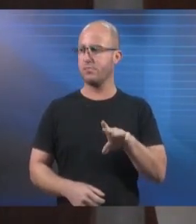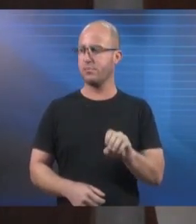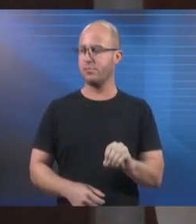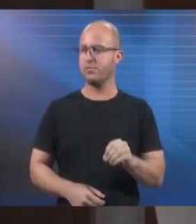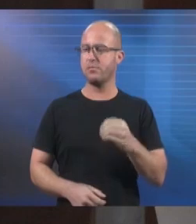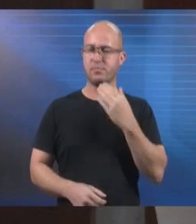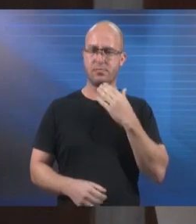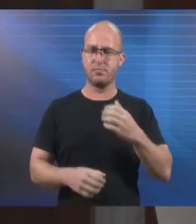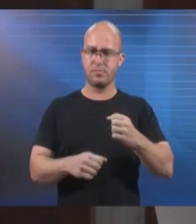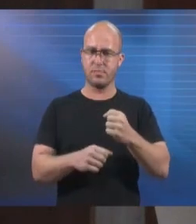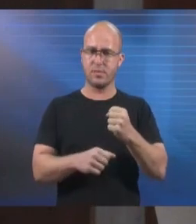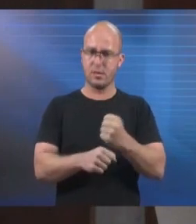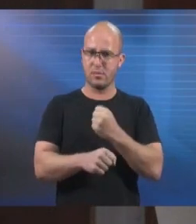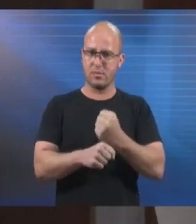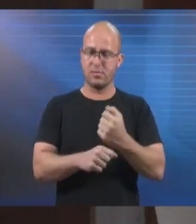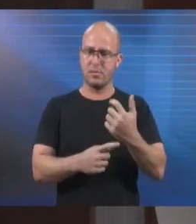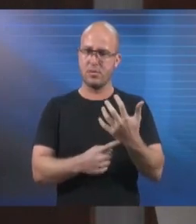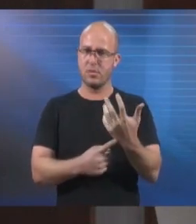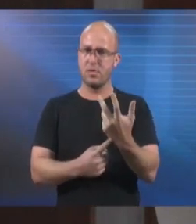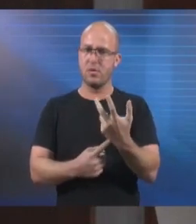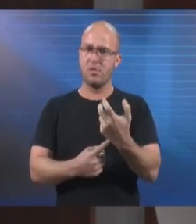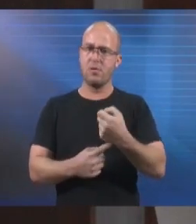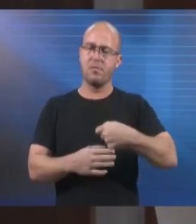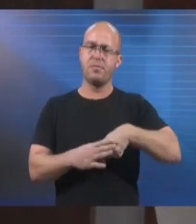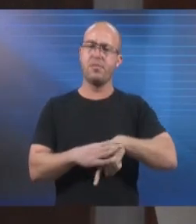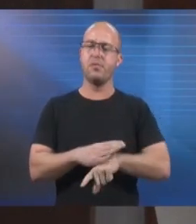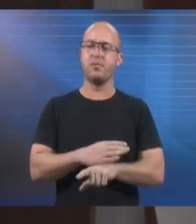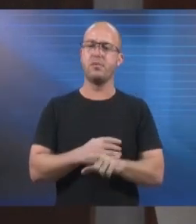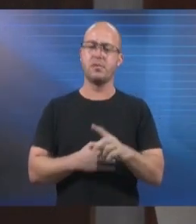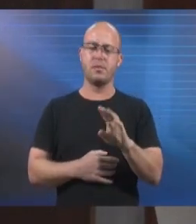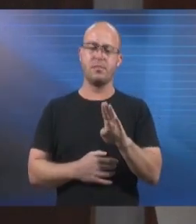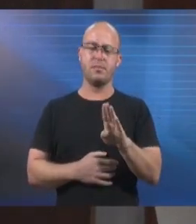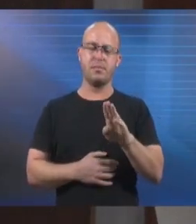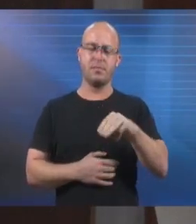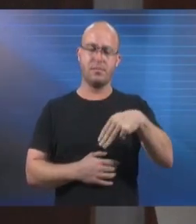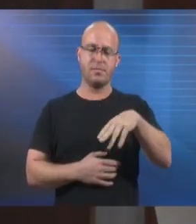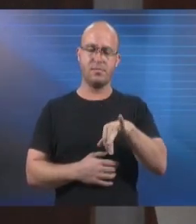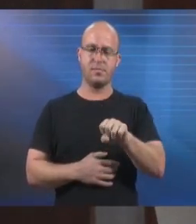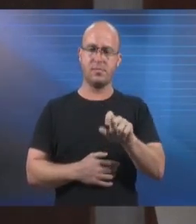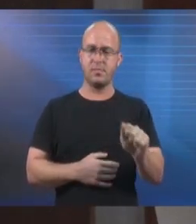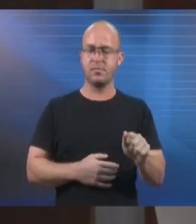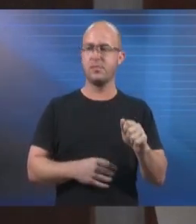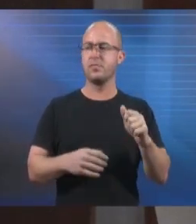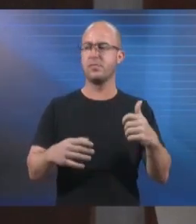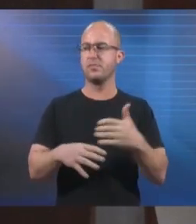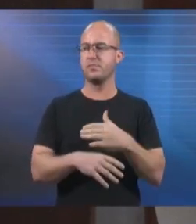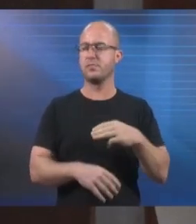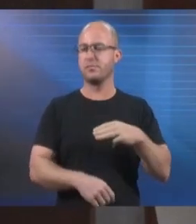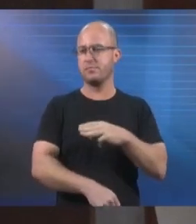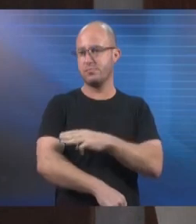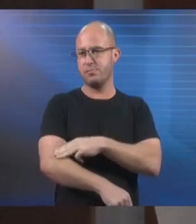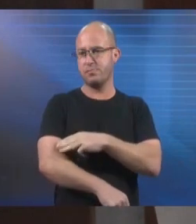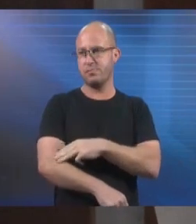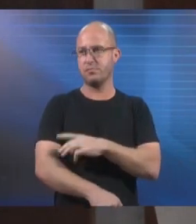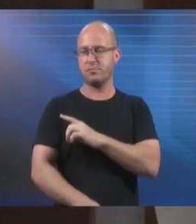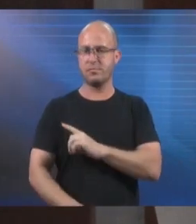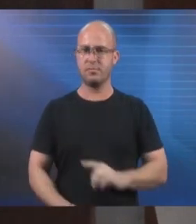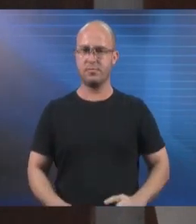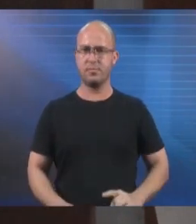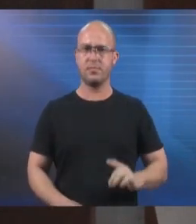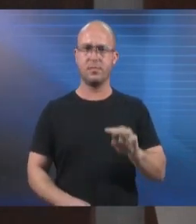instalação de poço tubular na comunidade central da maía zona rural do município de Mossoró requerimento Deputado